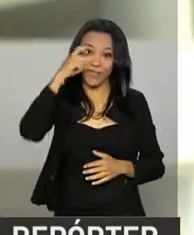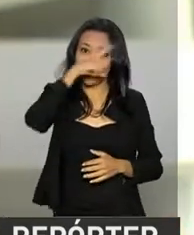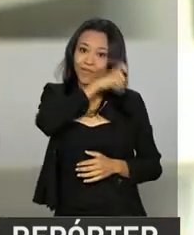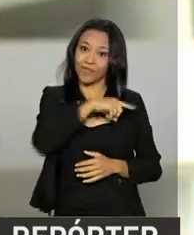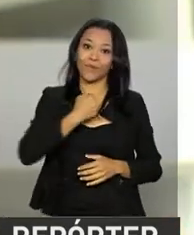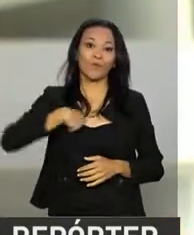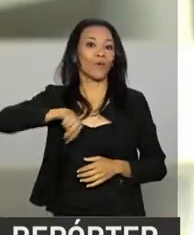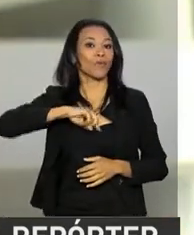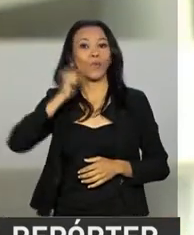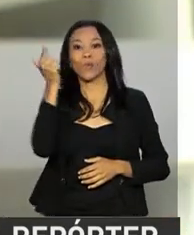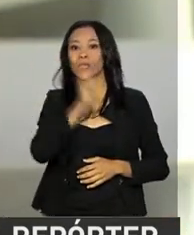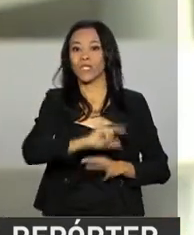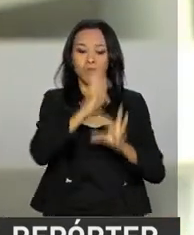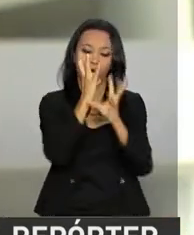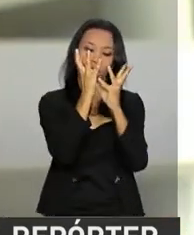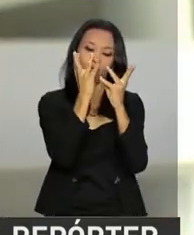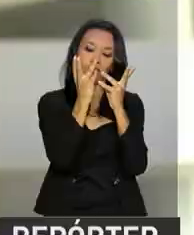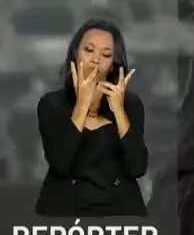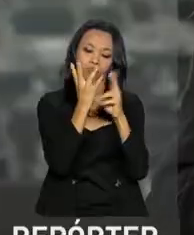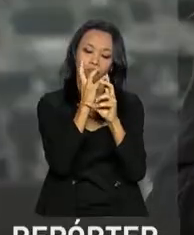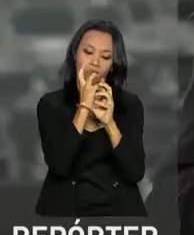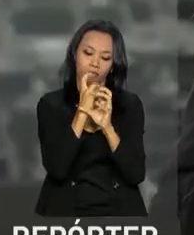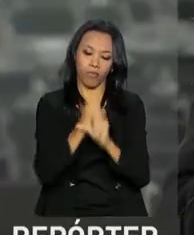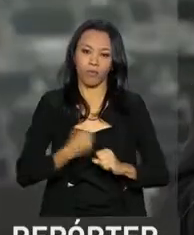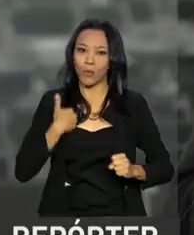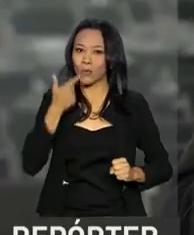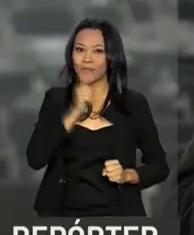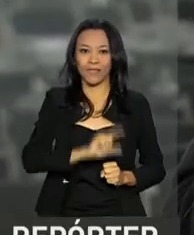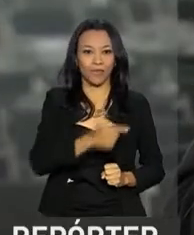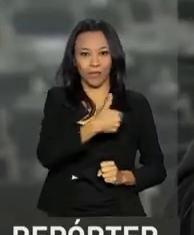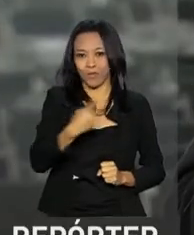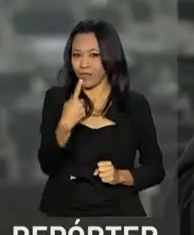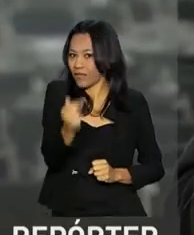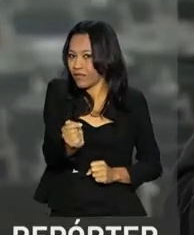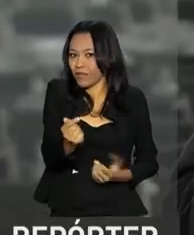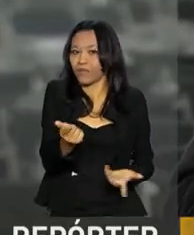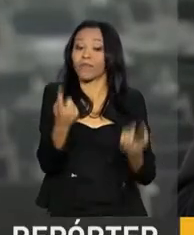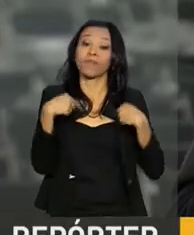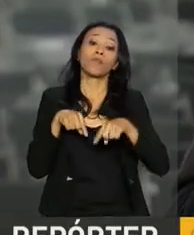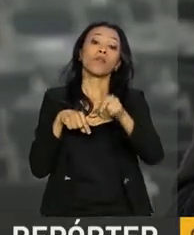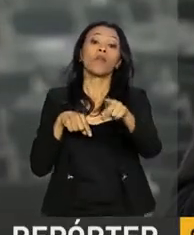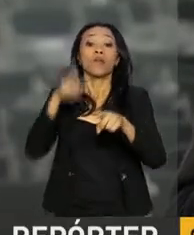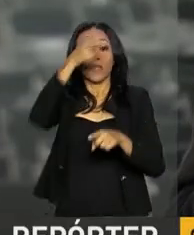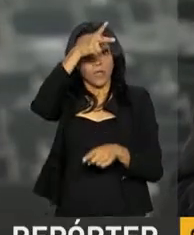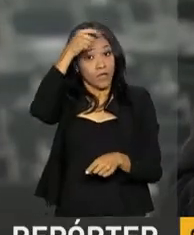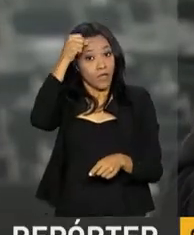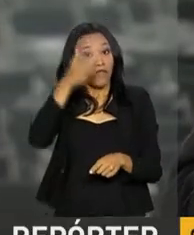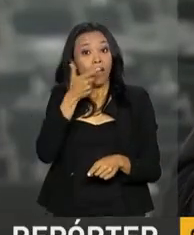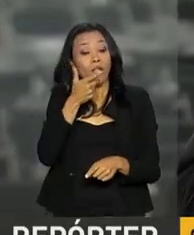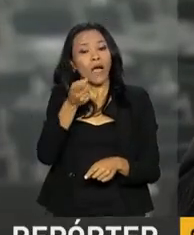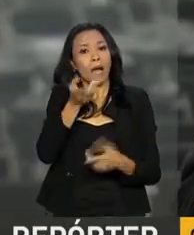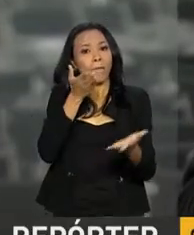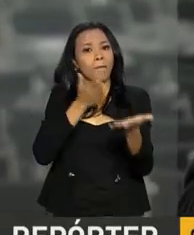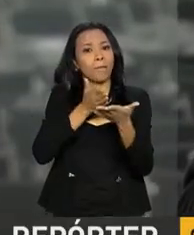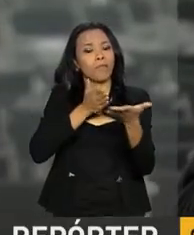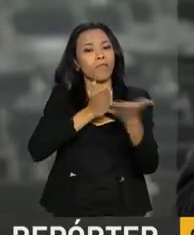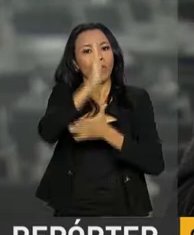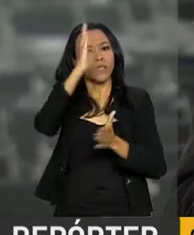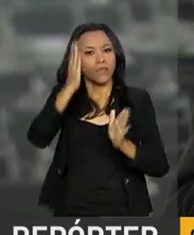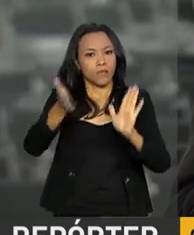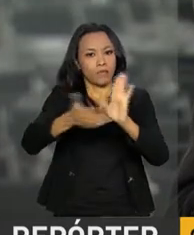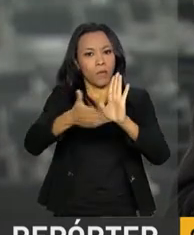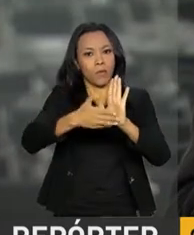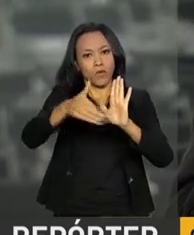fechar as contas o ano 2017 os prefeitos garantem que a aprovação da reforma da previdência trará um efeito fiscal positivo